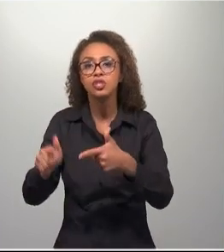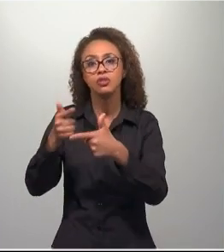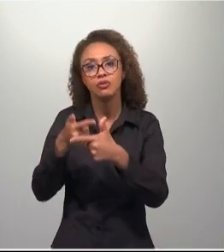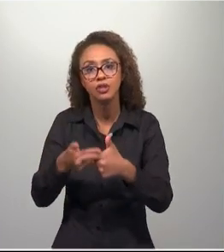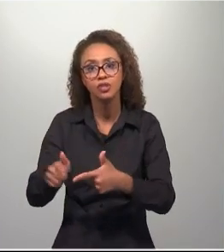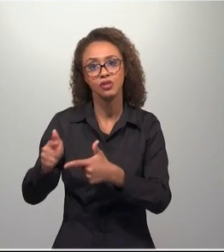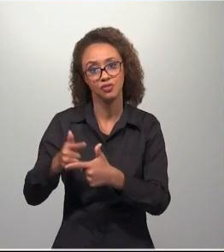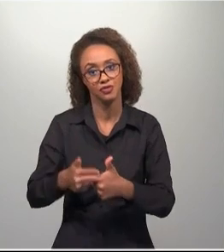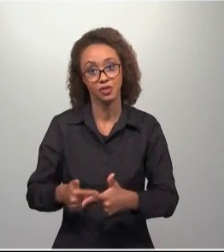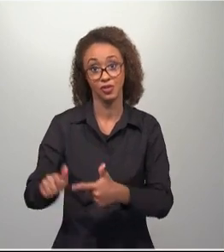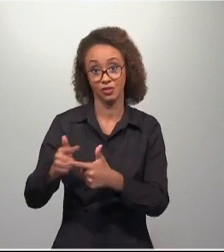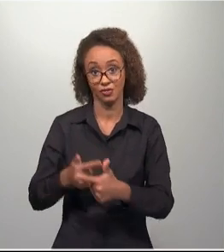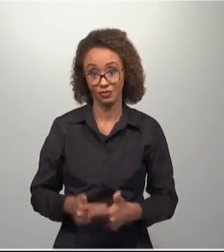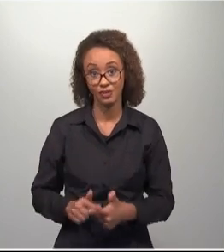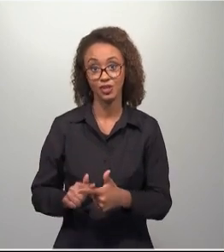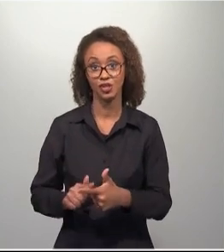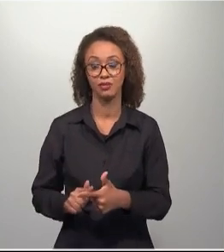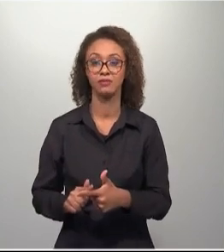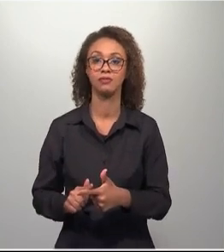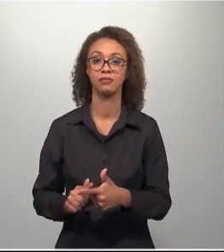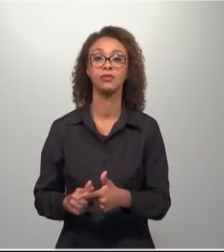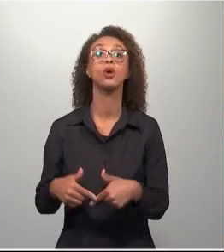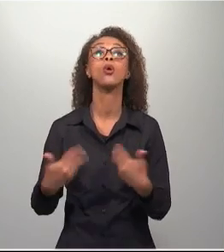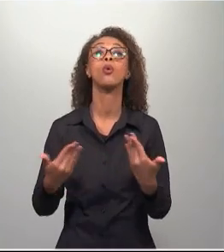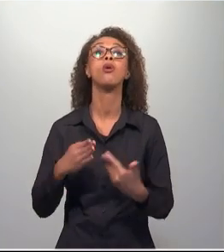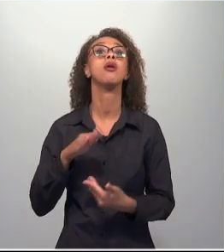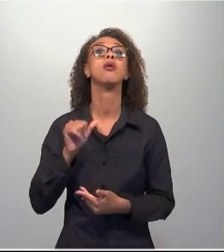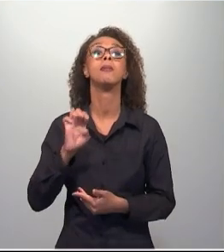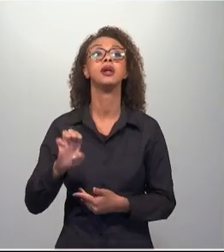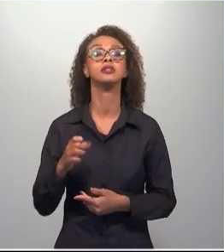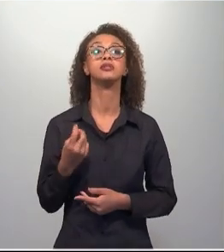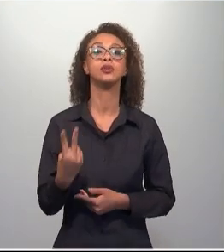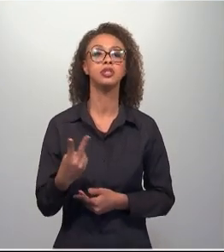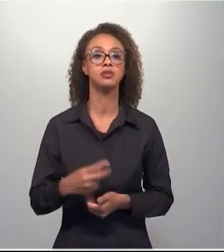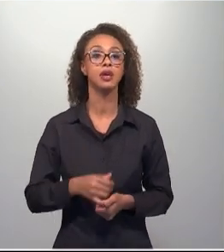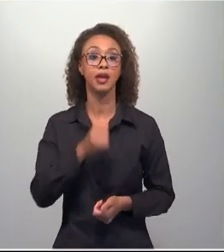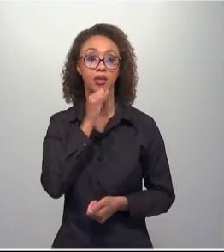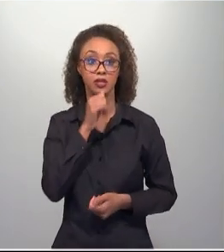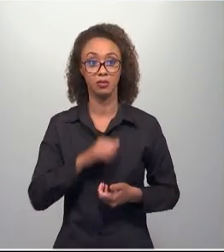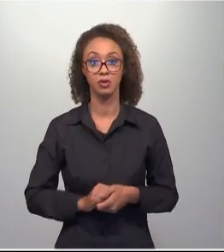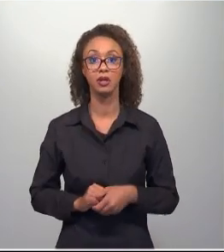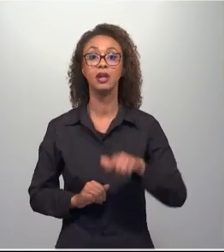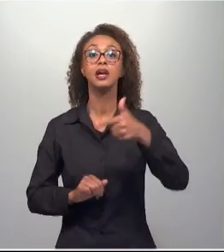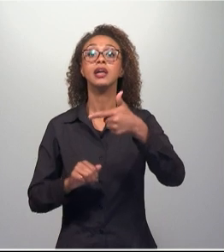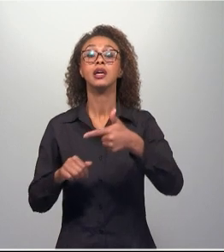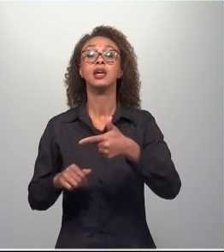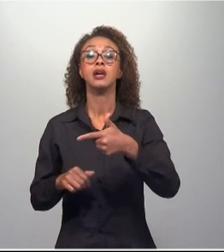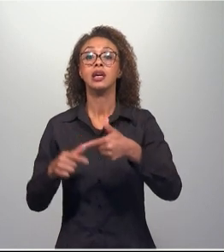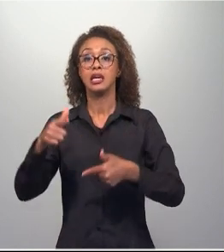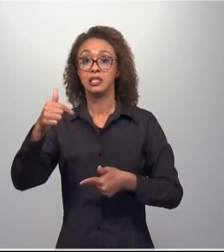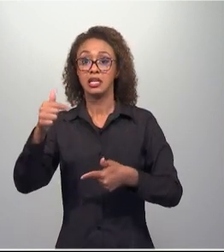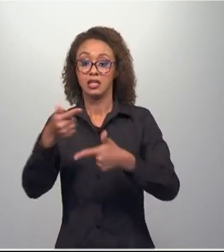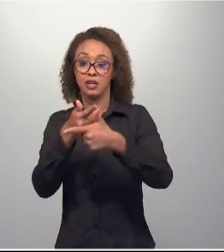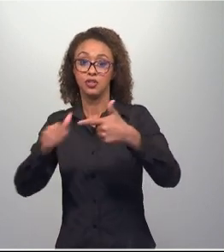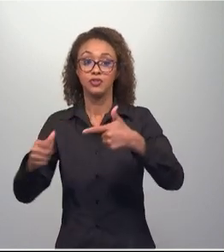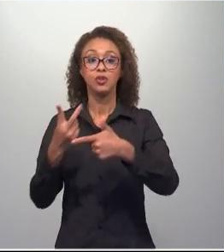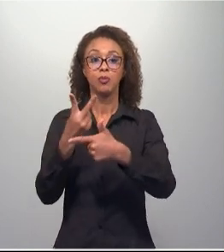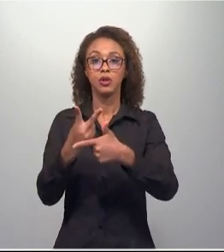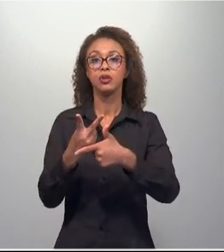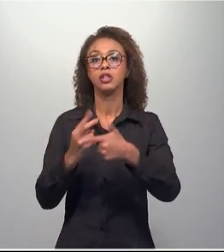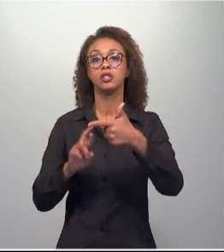quero trabalhar nesse caso base dois então 17 / 288